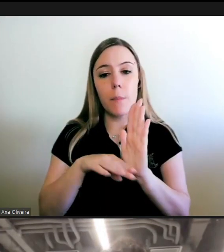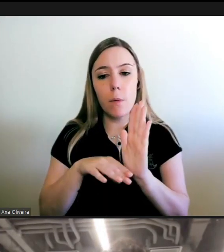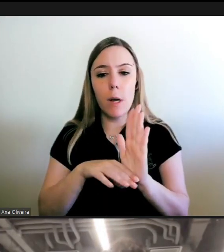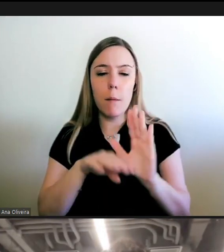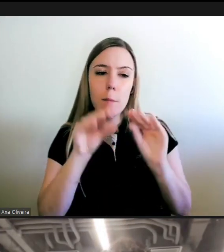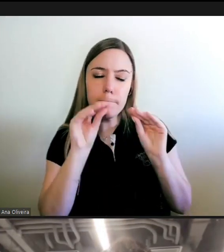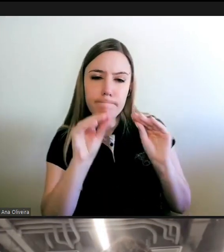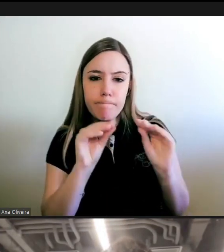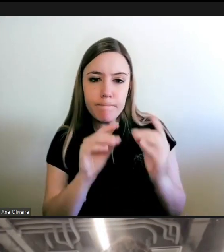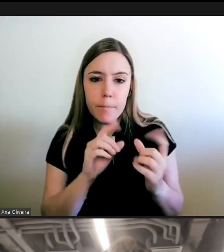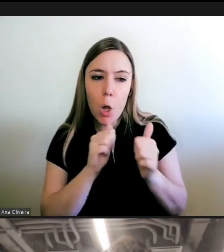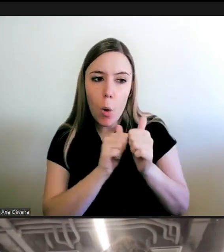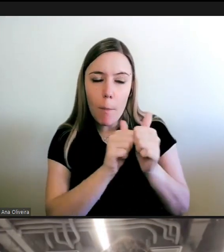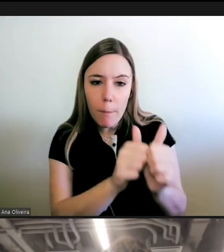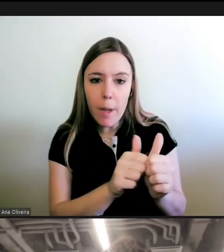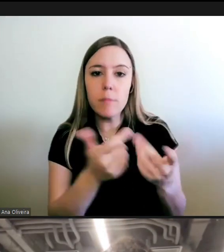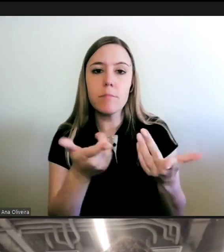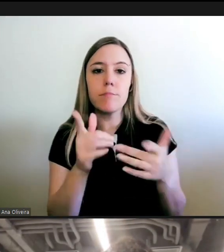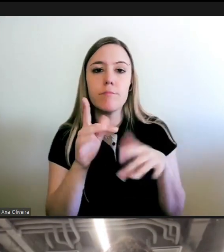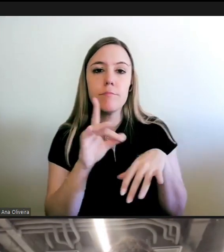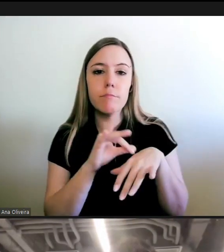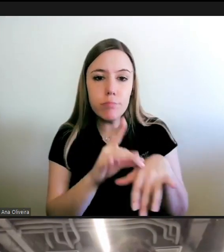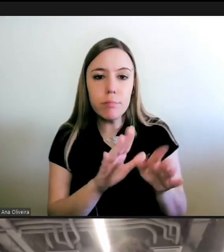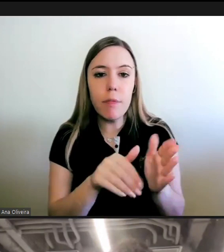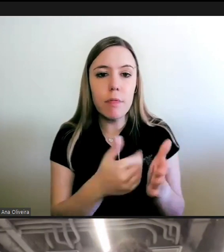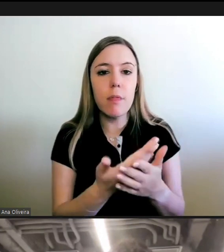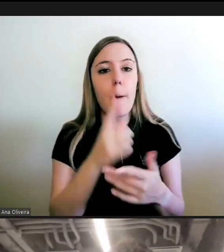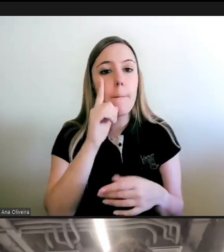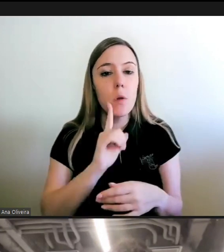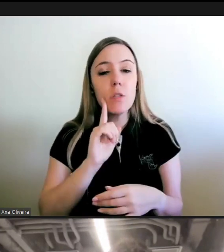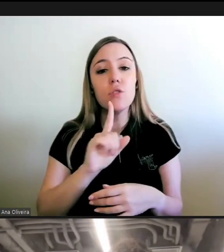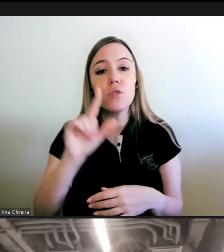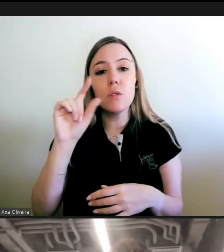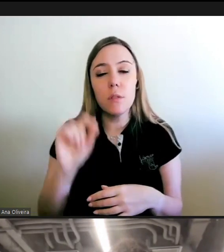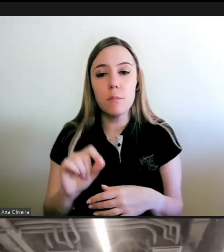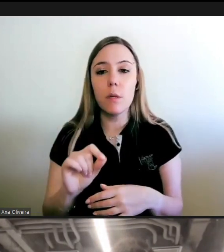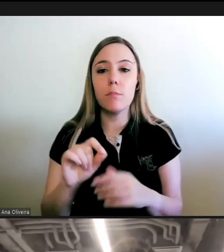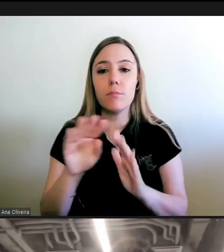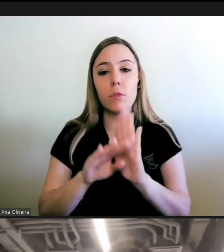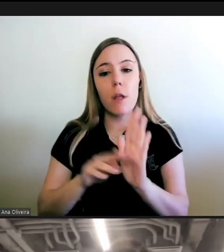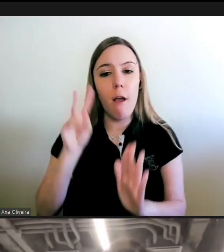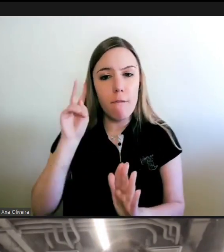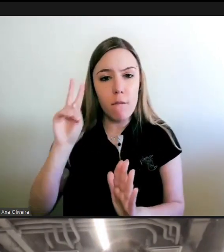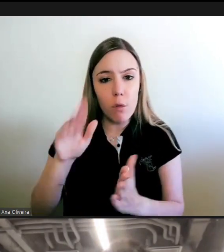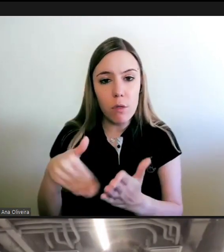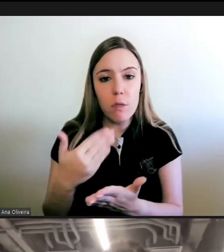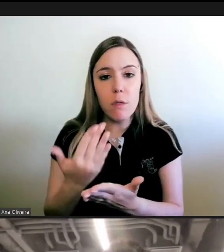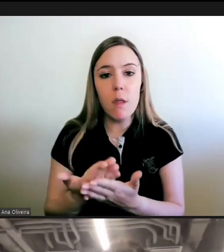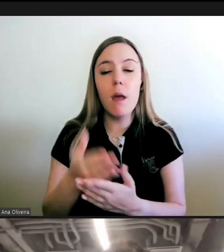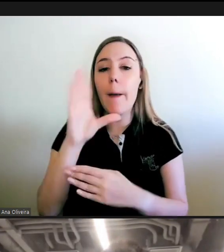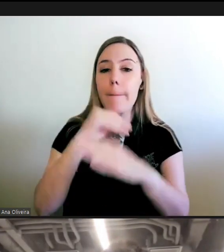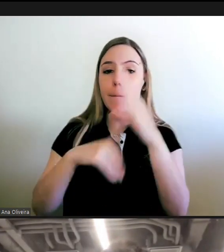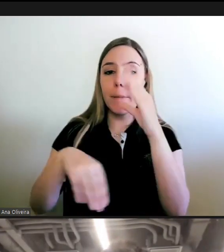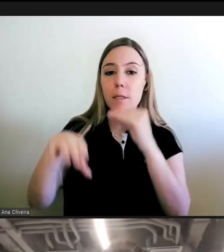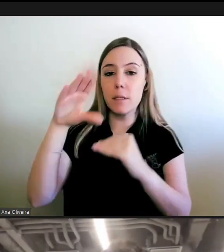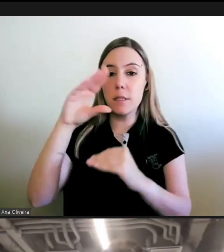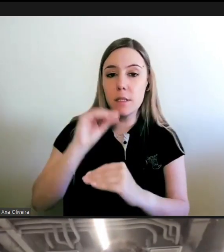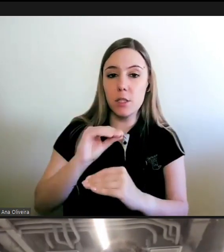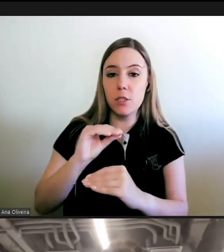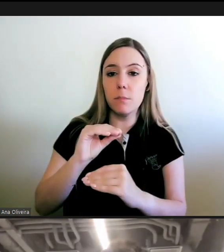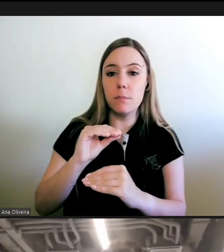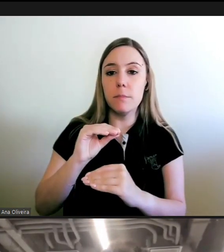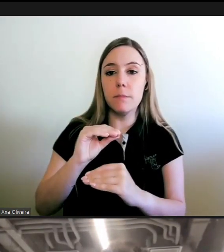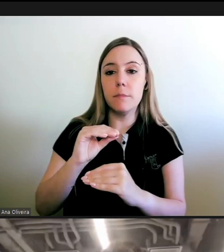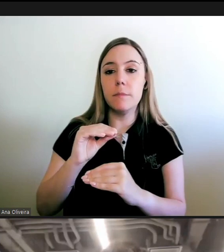coaching também para as nossas mulheres e programas de valorização e de aprendizagem das